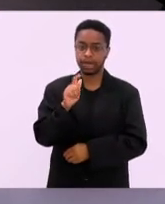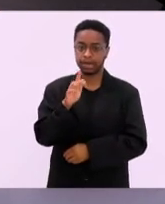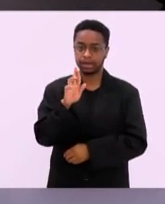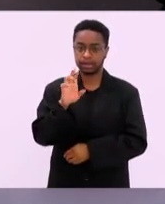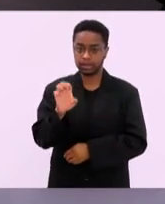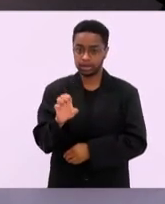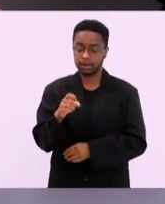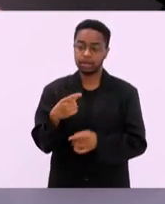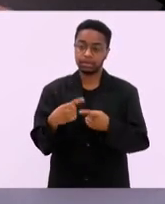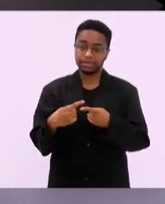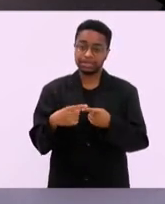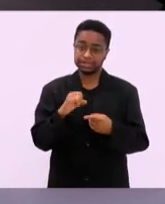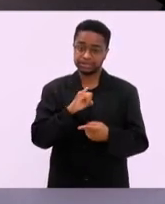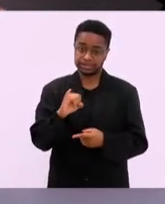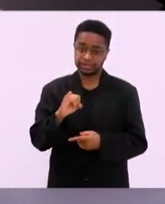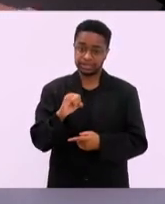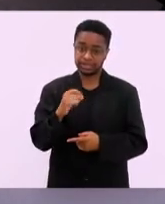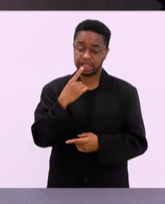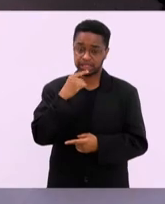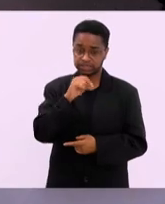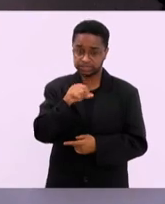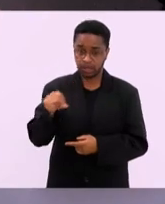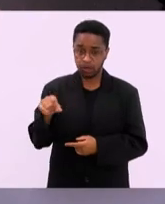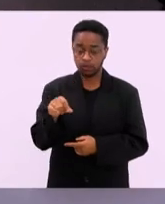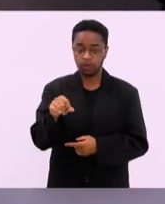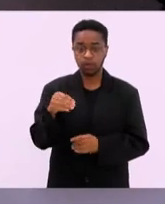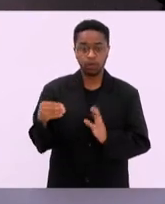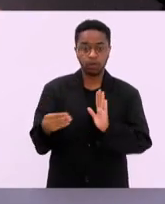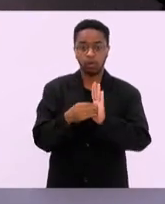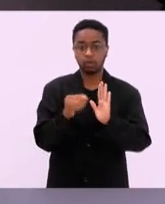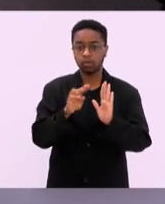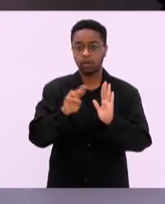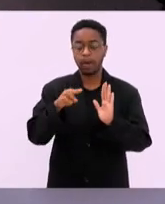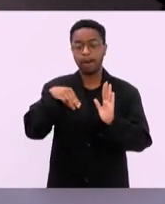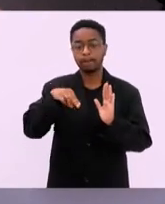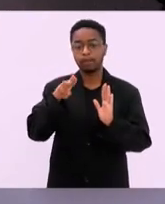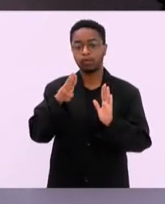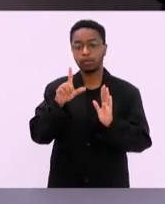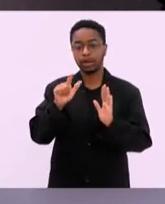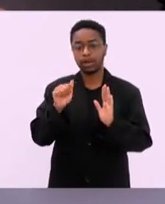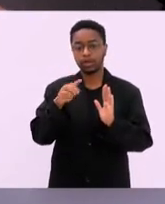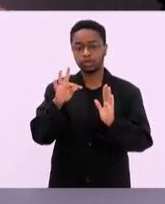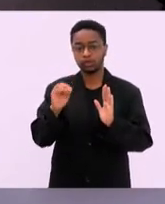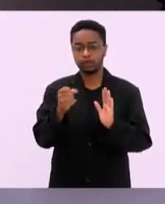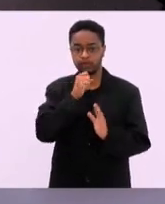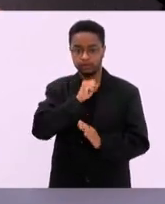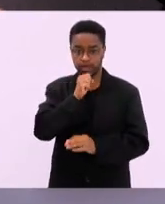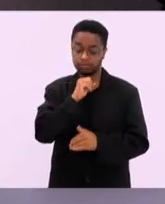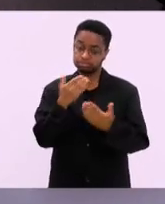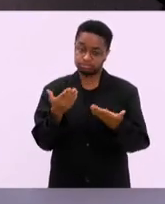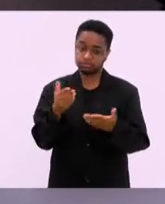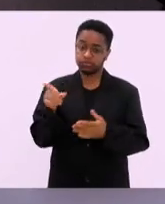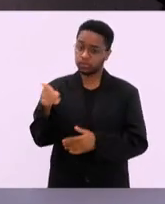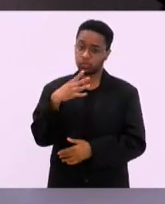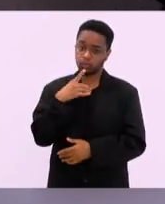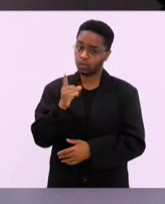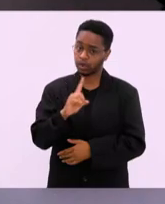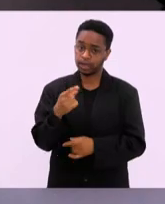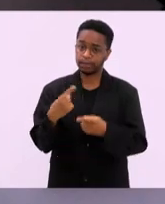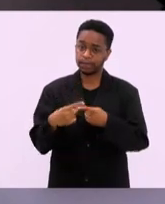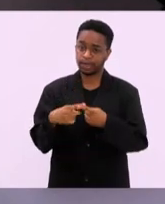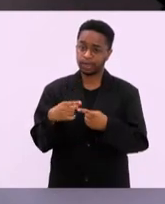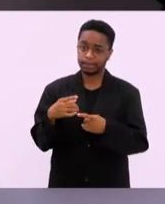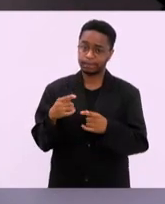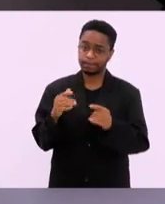bagre salgado chamava-se mulato velho. Seguramente o senhor não conhece, porque não é do